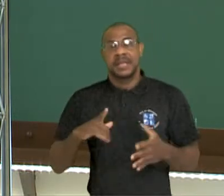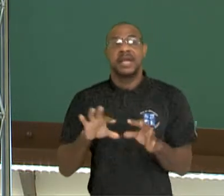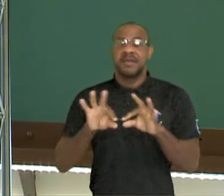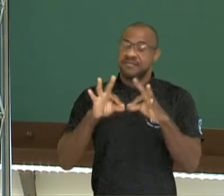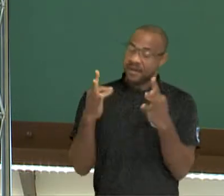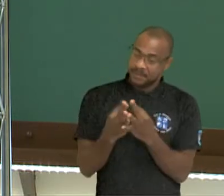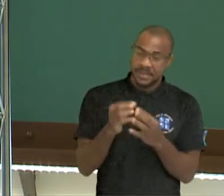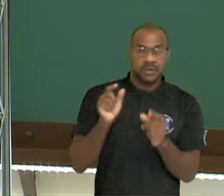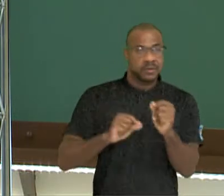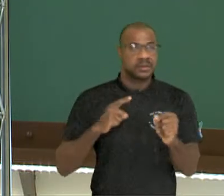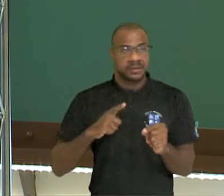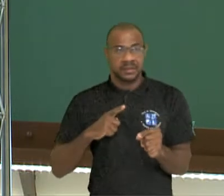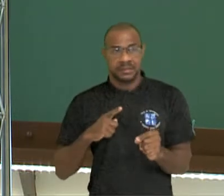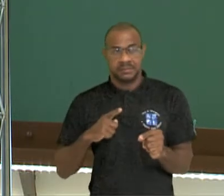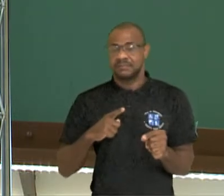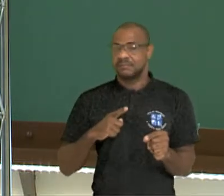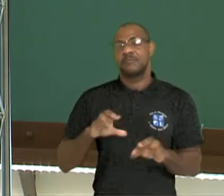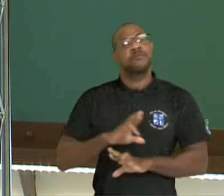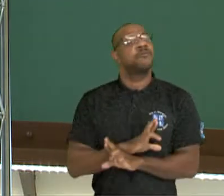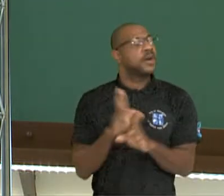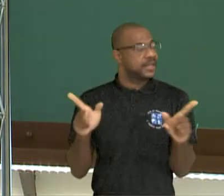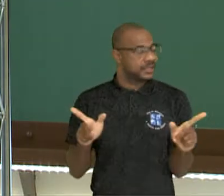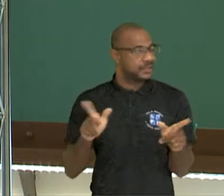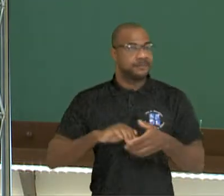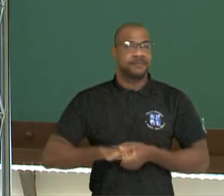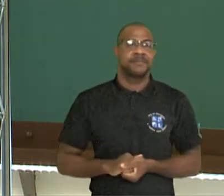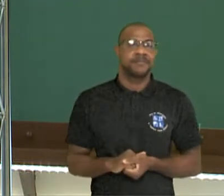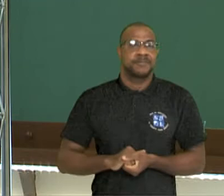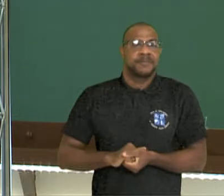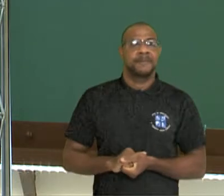famílias ali, né, à disposição da família completamente diferentes.